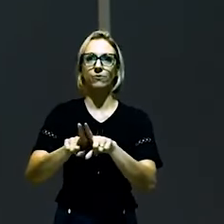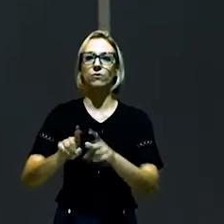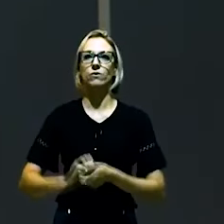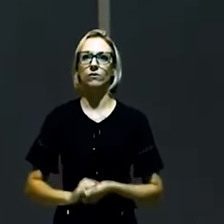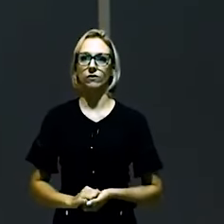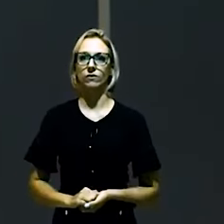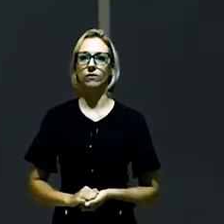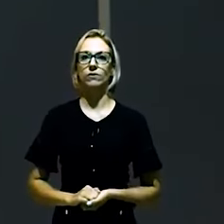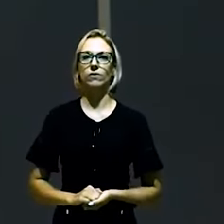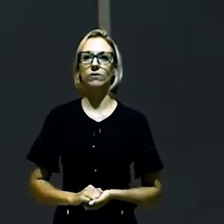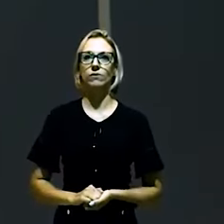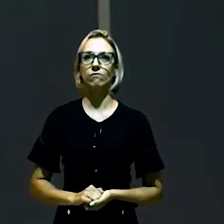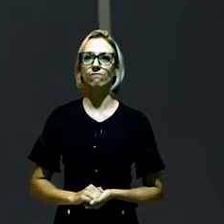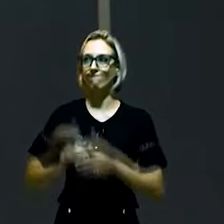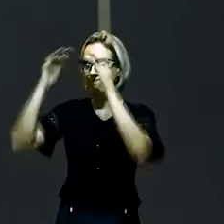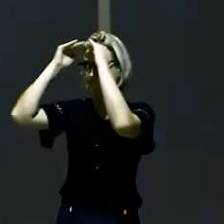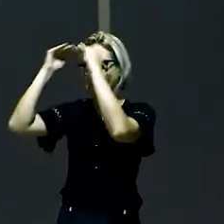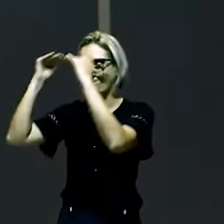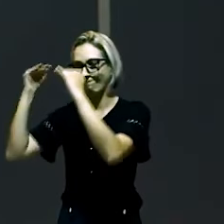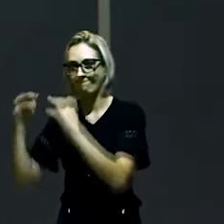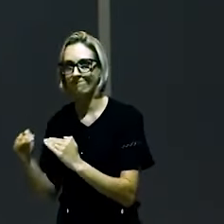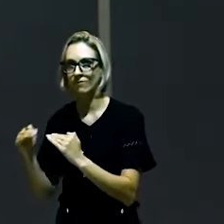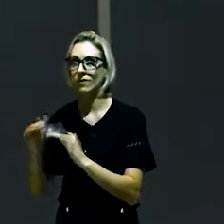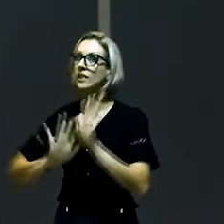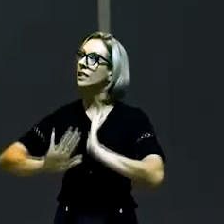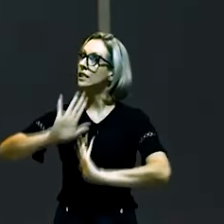Quando entra pela desobediência, é fracasso.